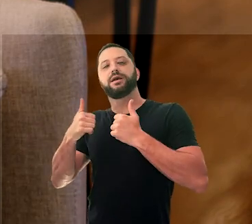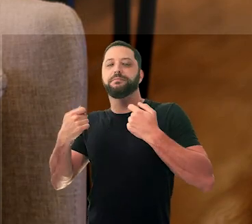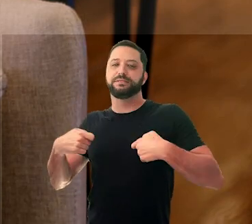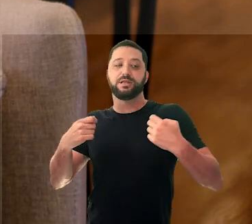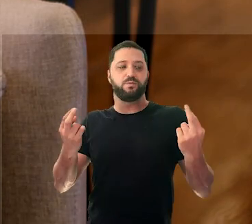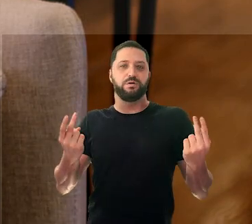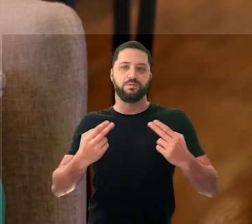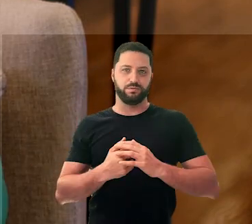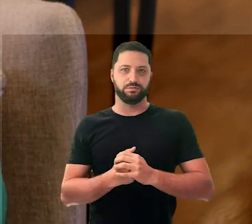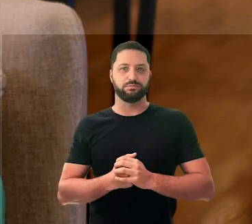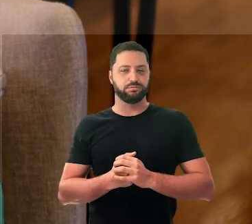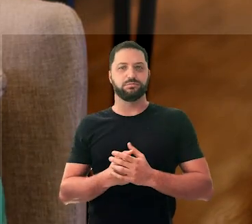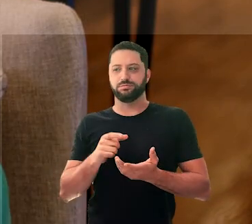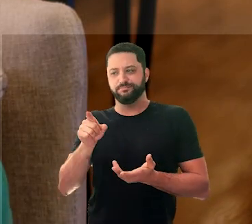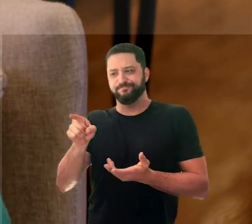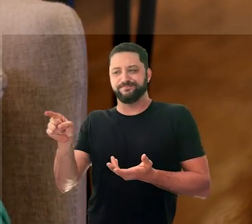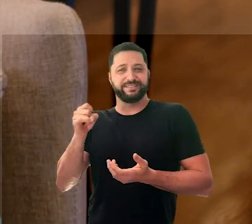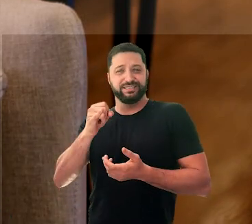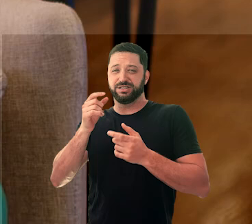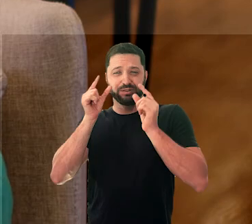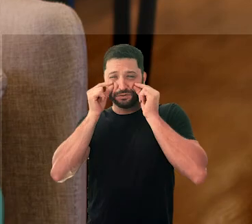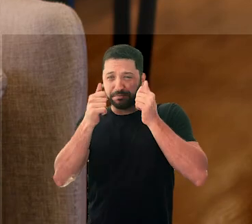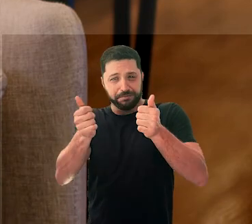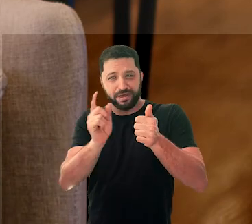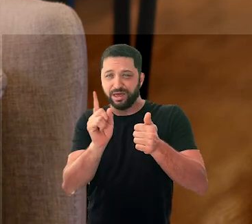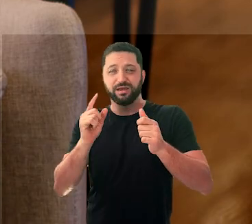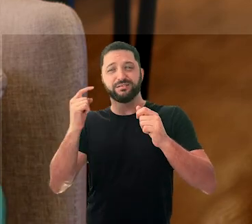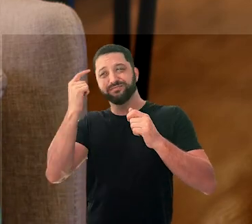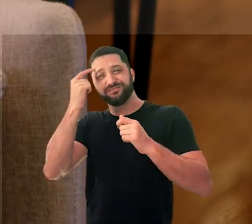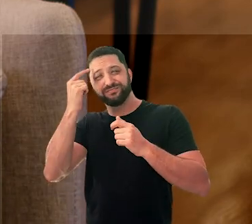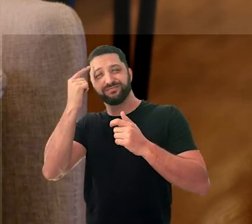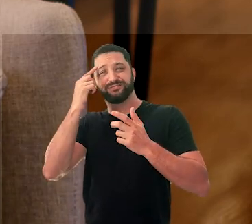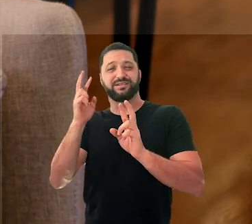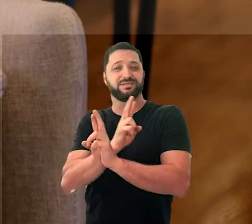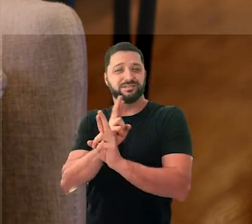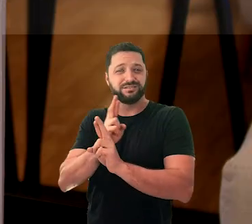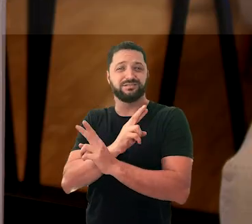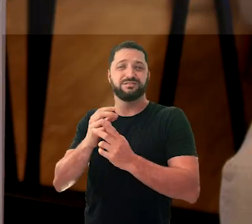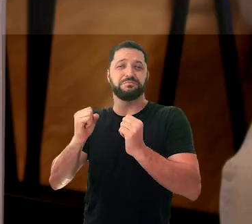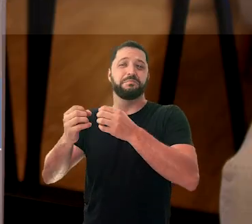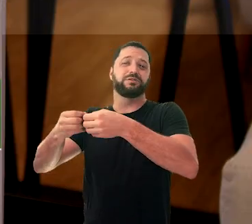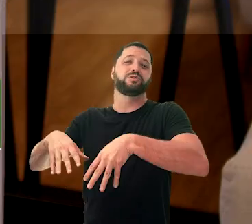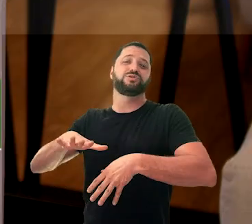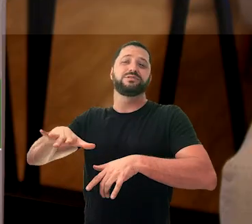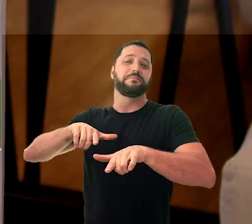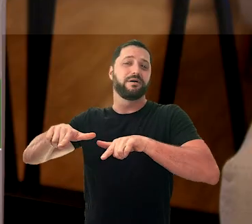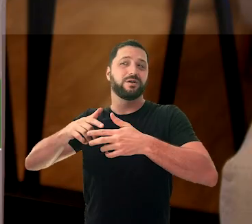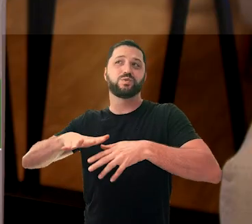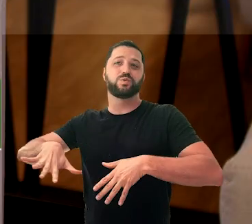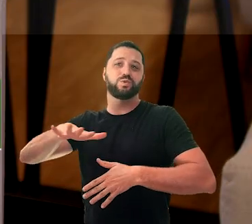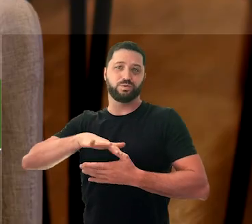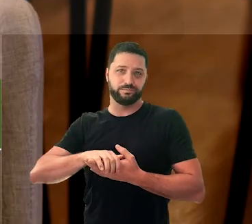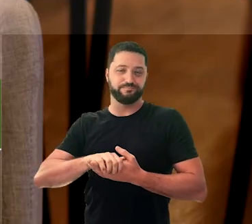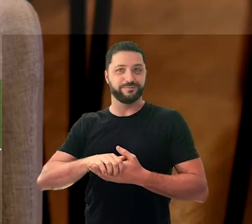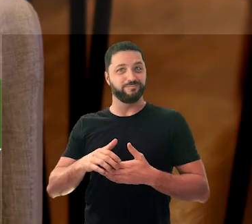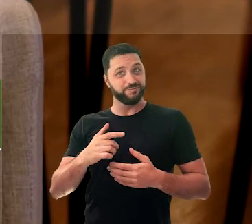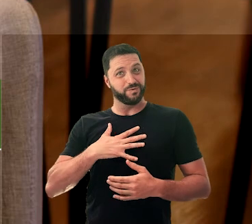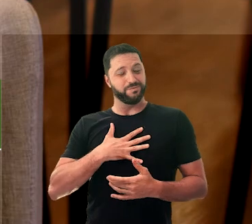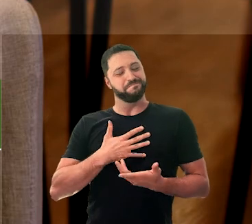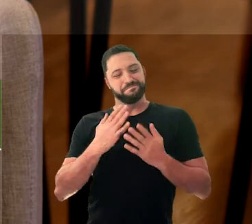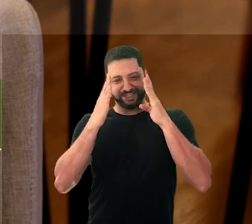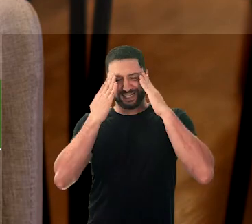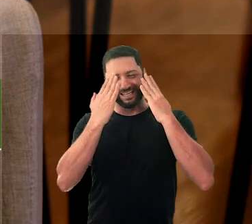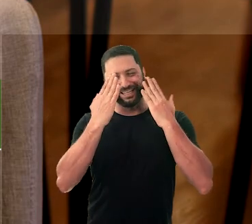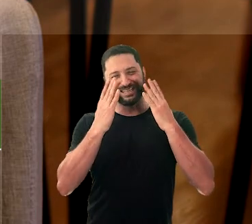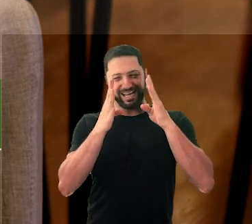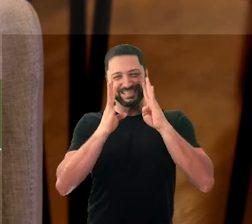dos relacionamentos, é saúde física, é saúde mental, é saúde emocional. Muito obrigada pela atenção e para quem quiser